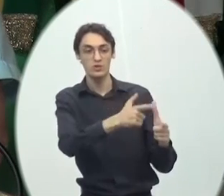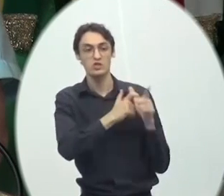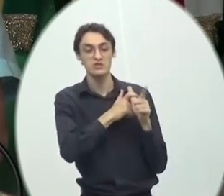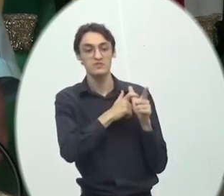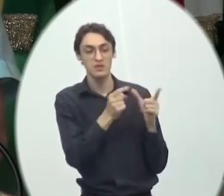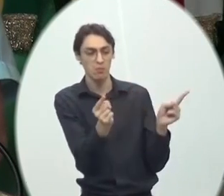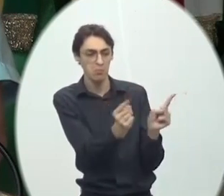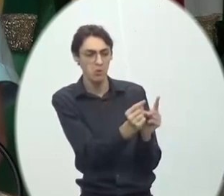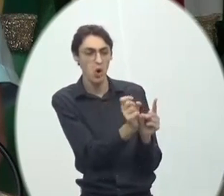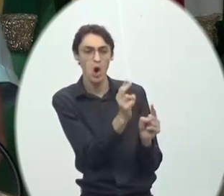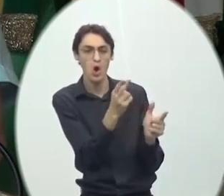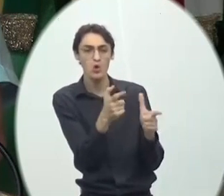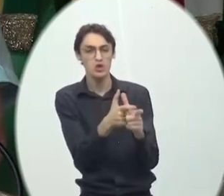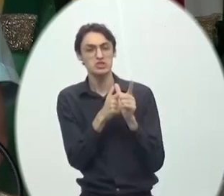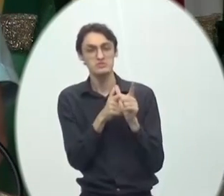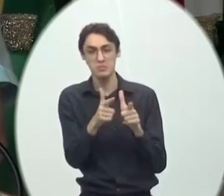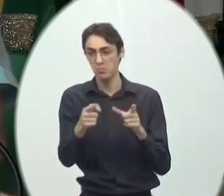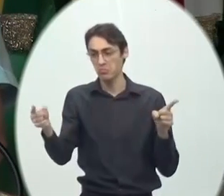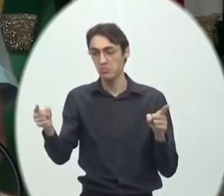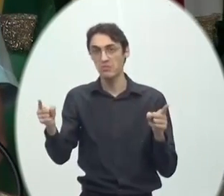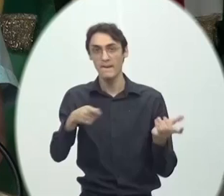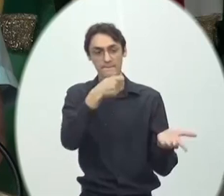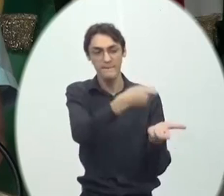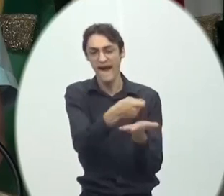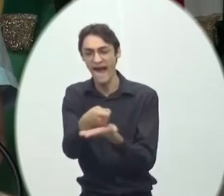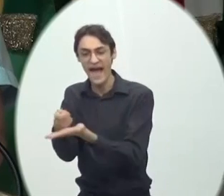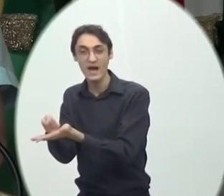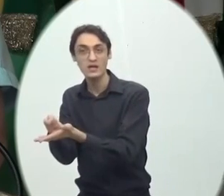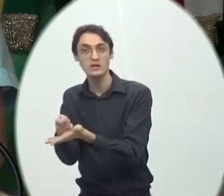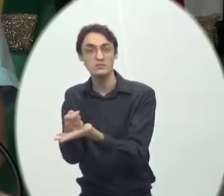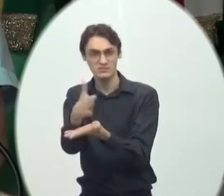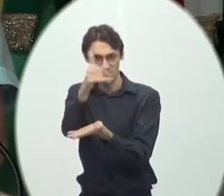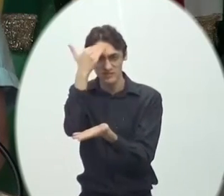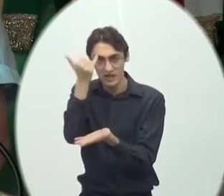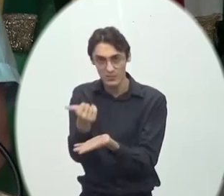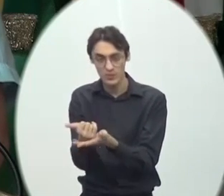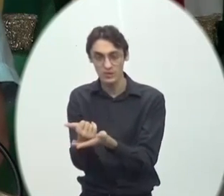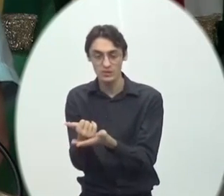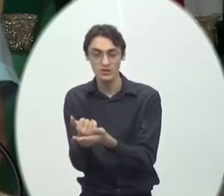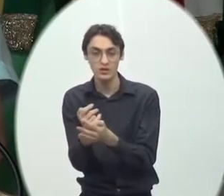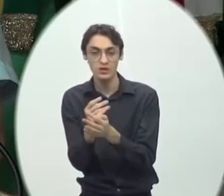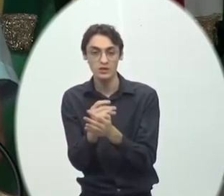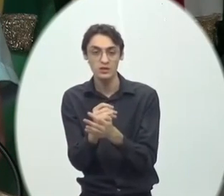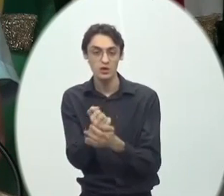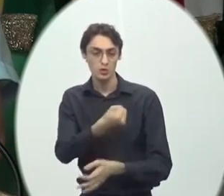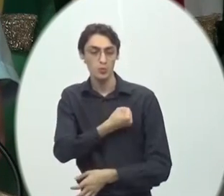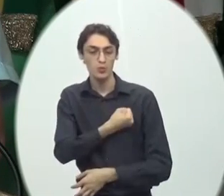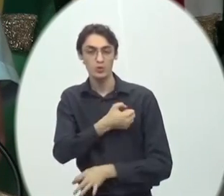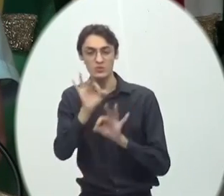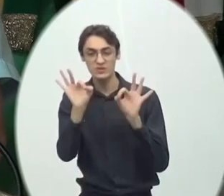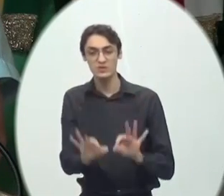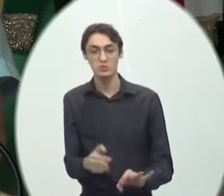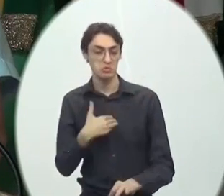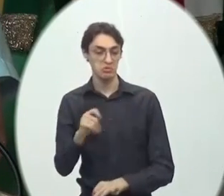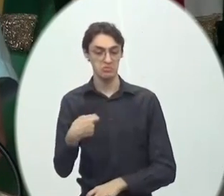Eu acredito que a maioria tem uma noção de como que está isso. Mas nenhum vereador dessa casa aqui, nem eu, vereador Salésio,